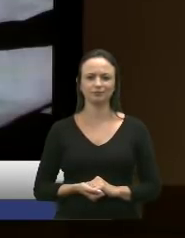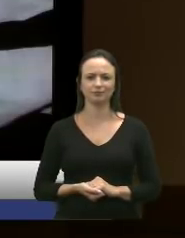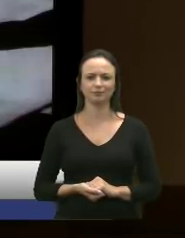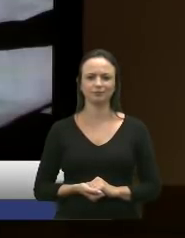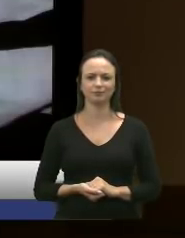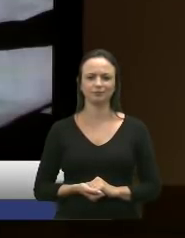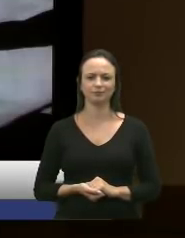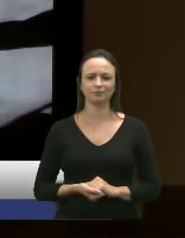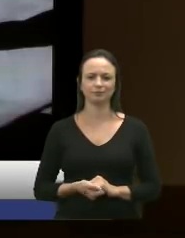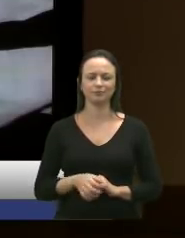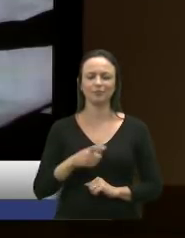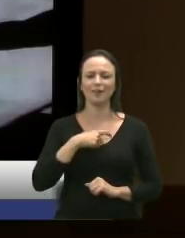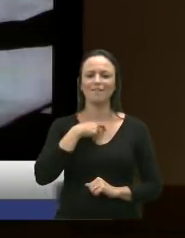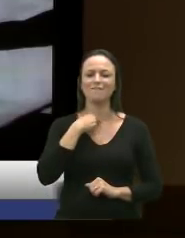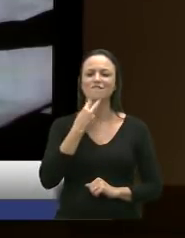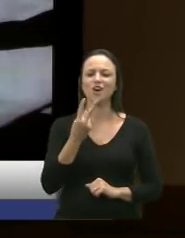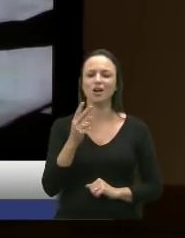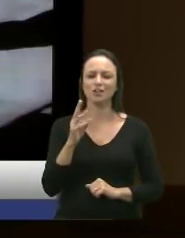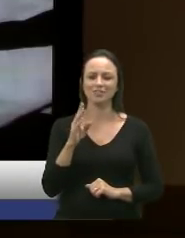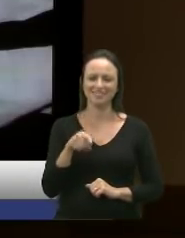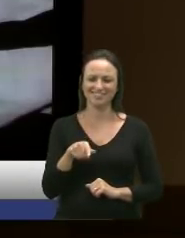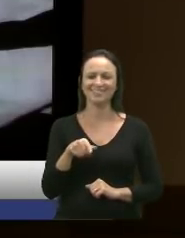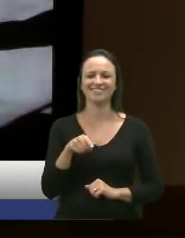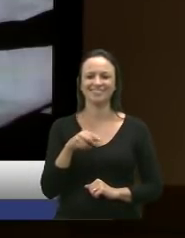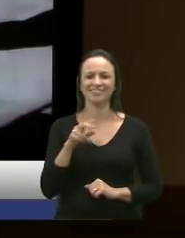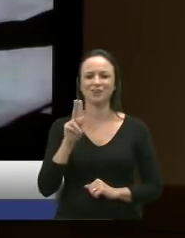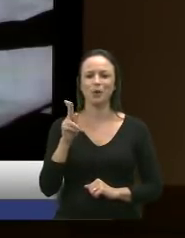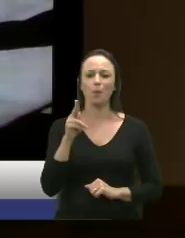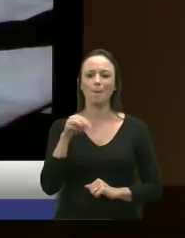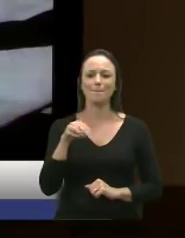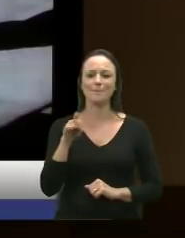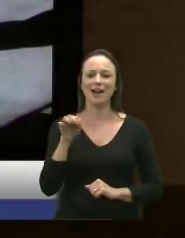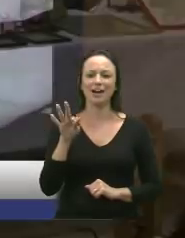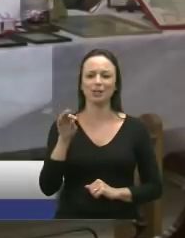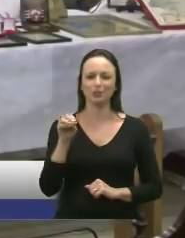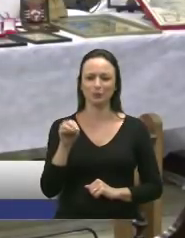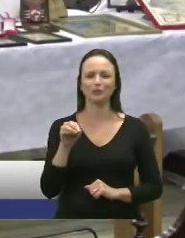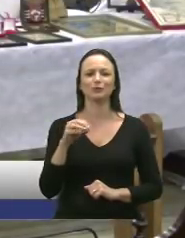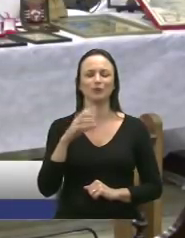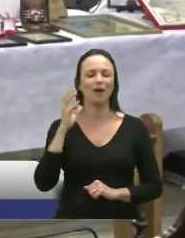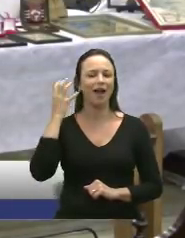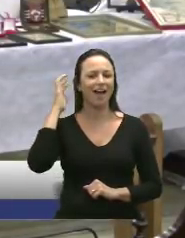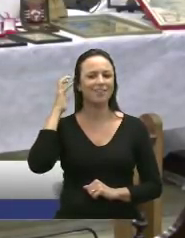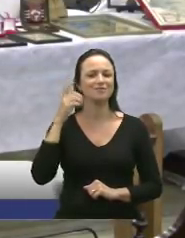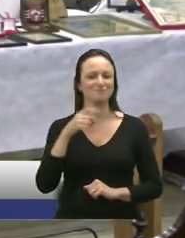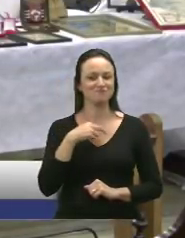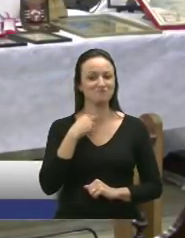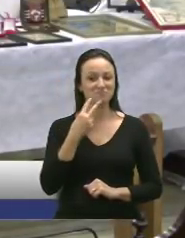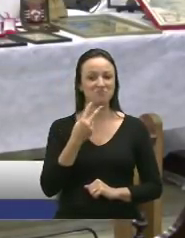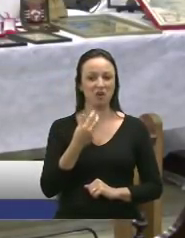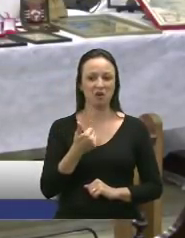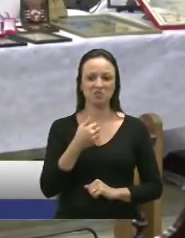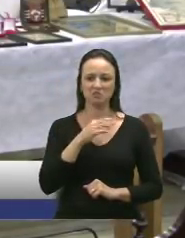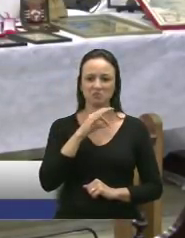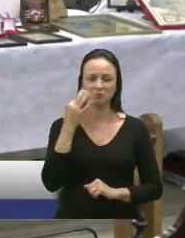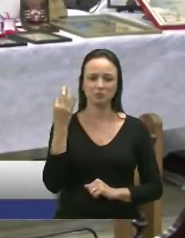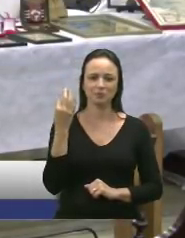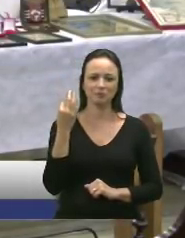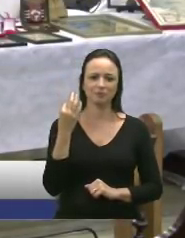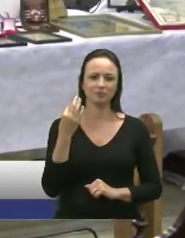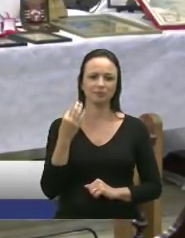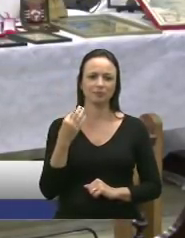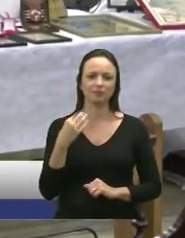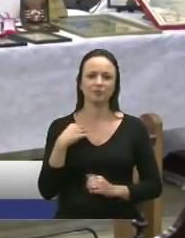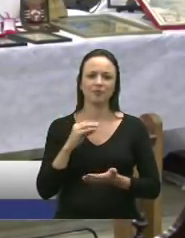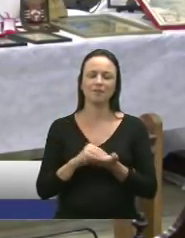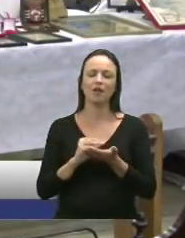Essa voz do Bertinho é incrível, né? Humberto Fabris Neto, grande amigo, radialista jaumense. Eu estava devendo para vocês a